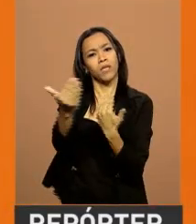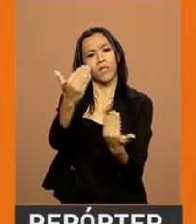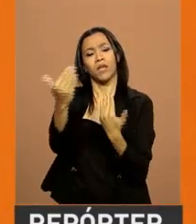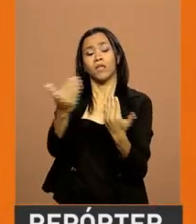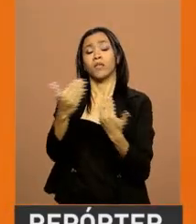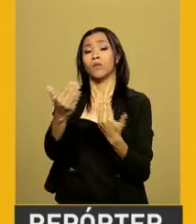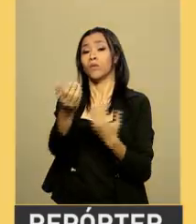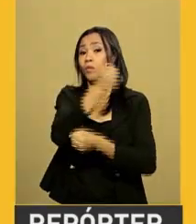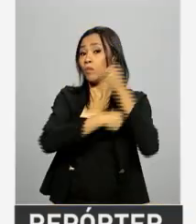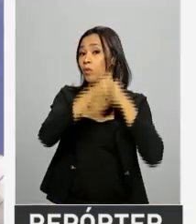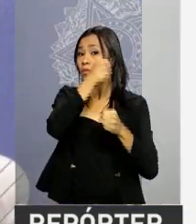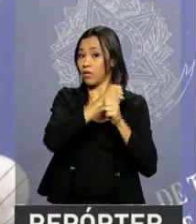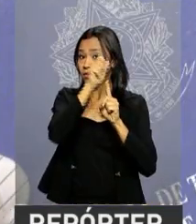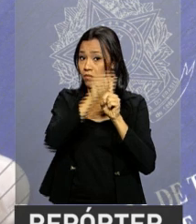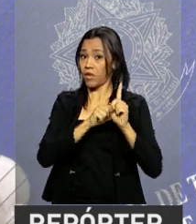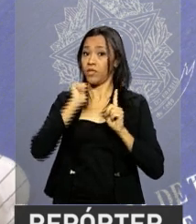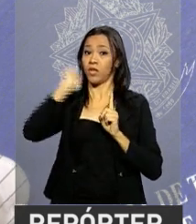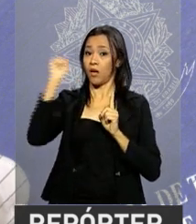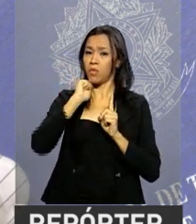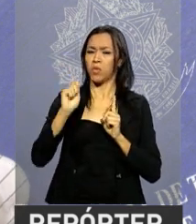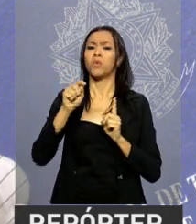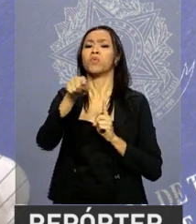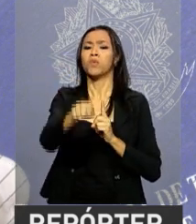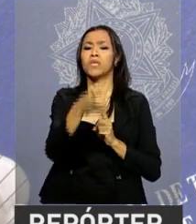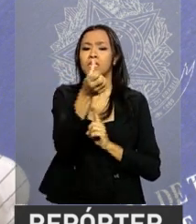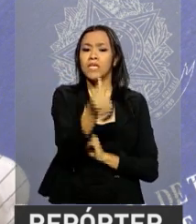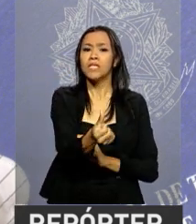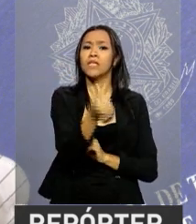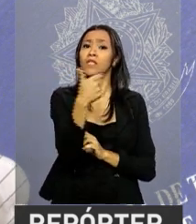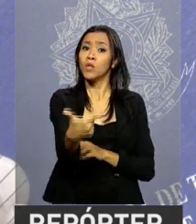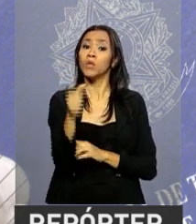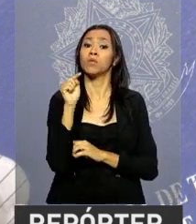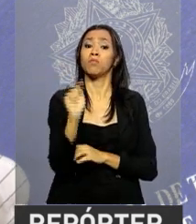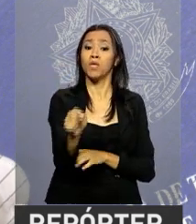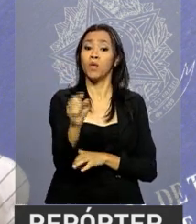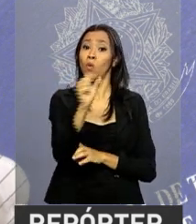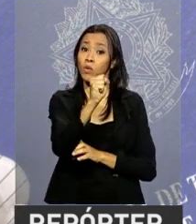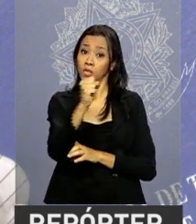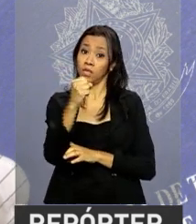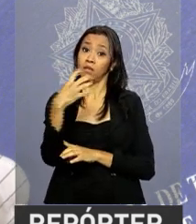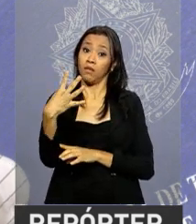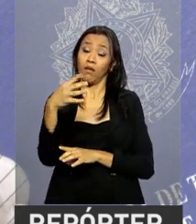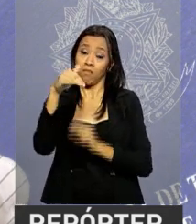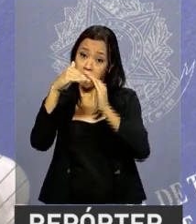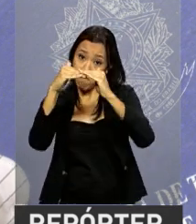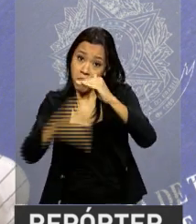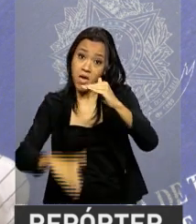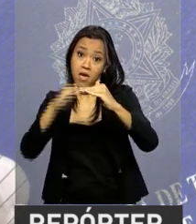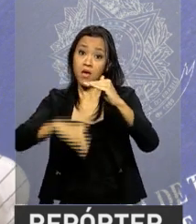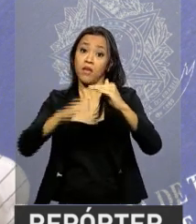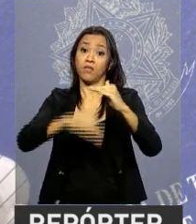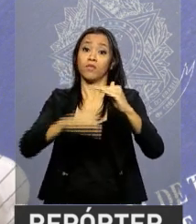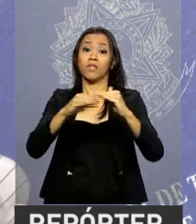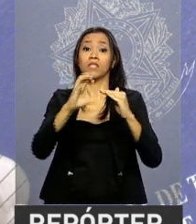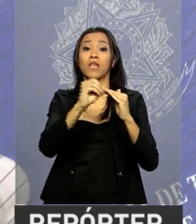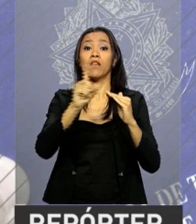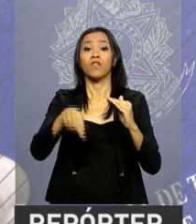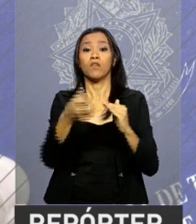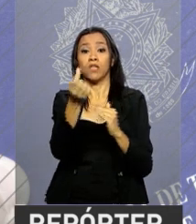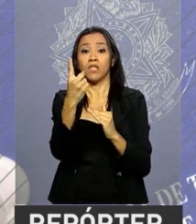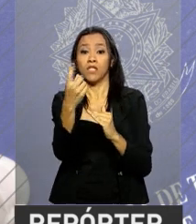passado foram cerca de 62.800 postos a menos uma diminuição de